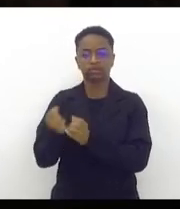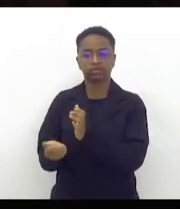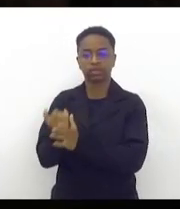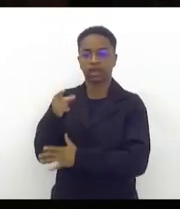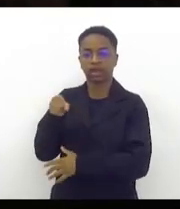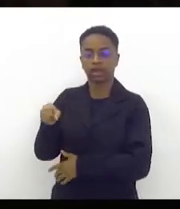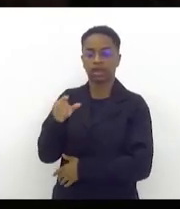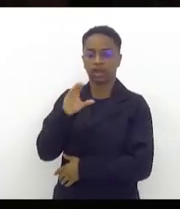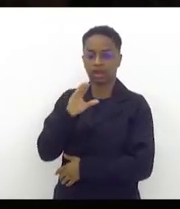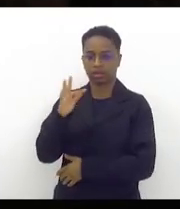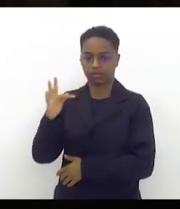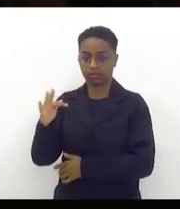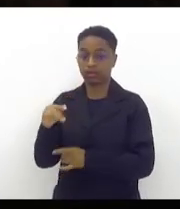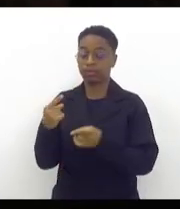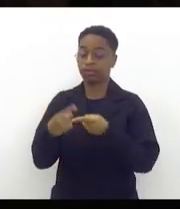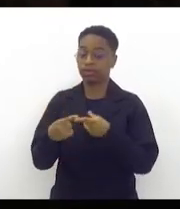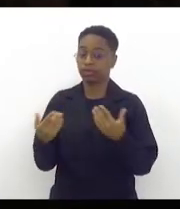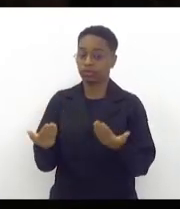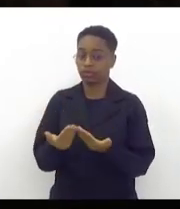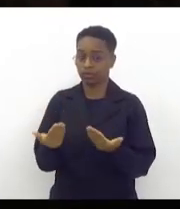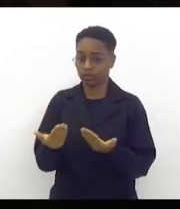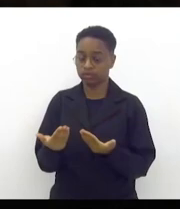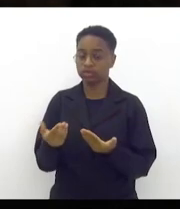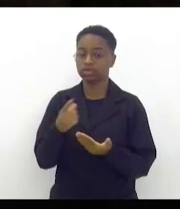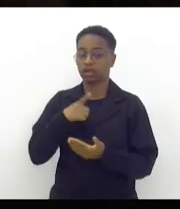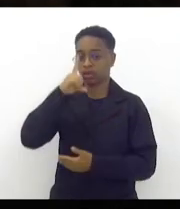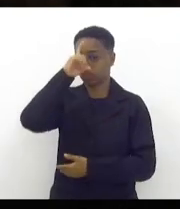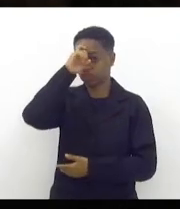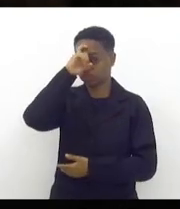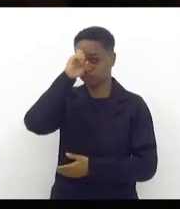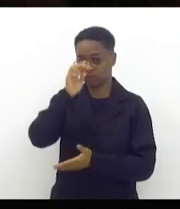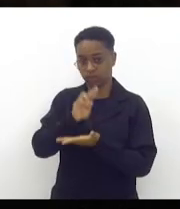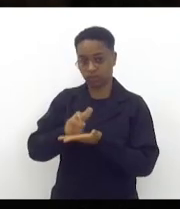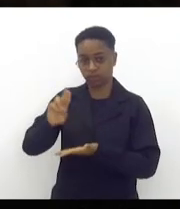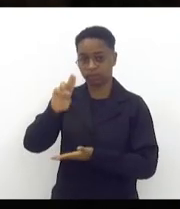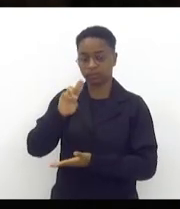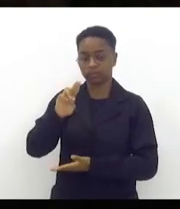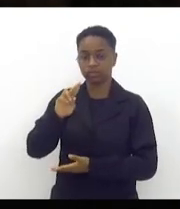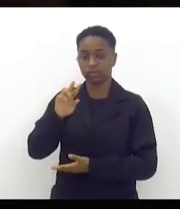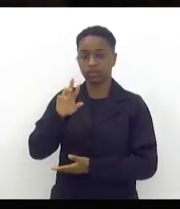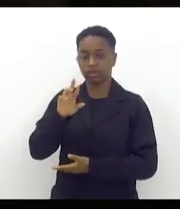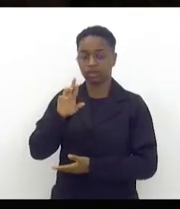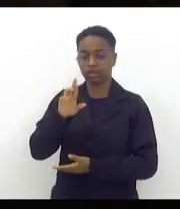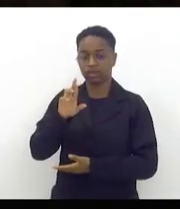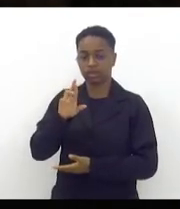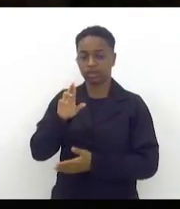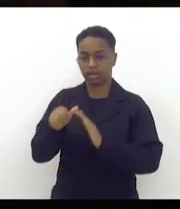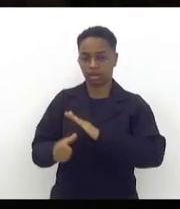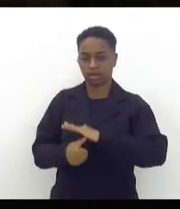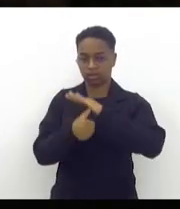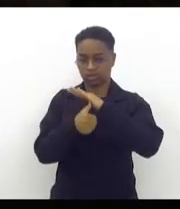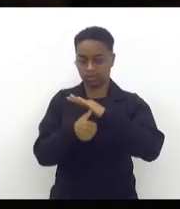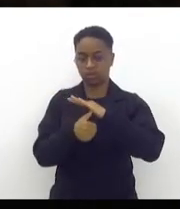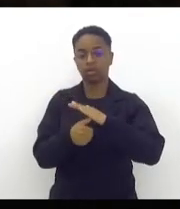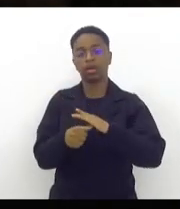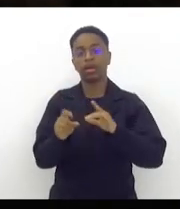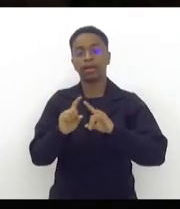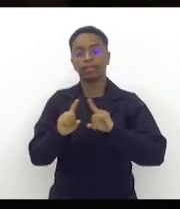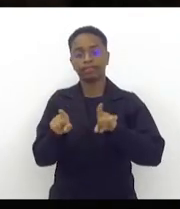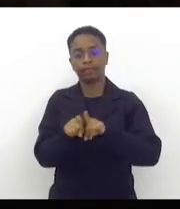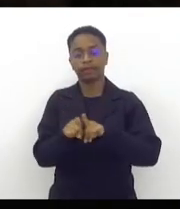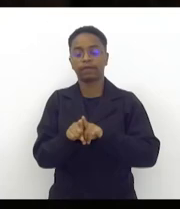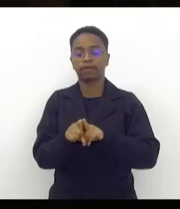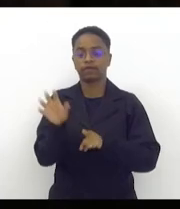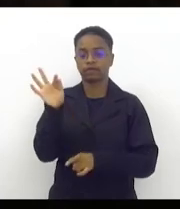hoje lá se encontra instalado com o Hospital Universitário Reitor Ézio Cordeiro, com a Faculdade de Medicina